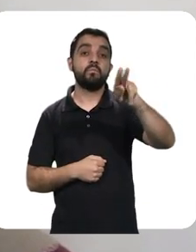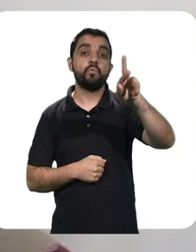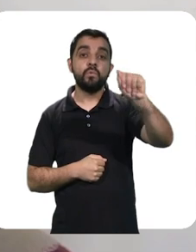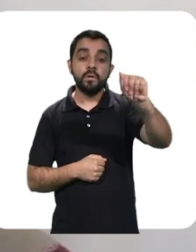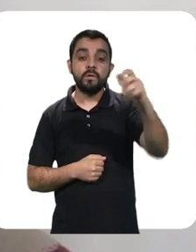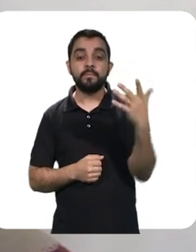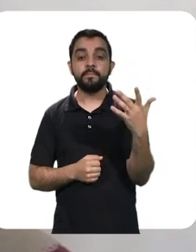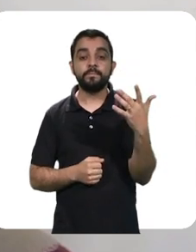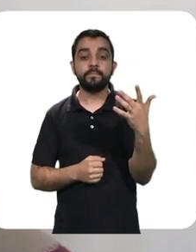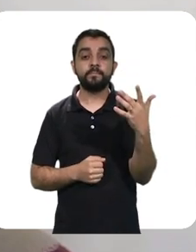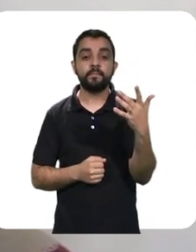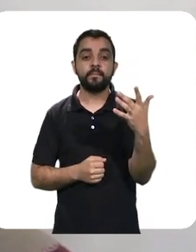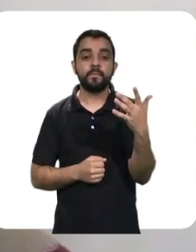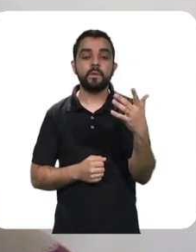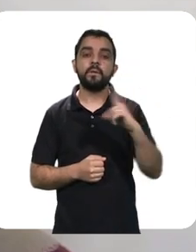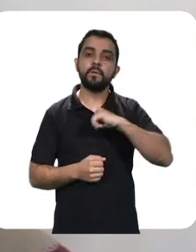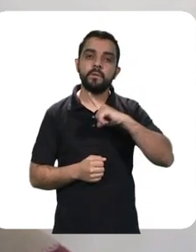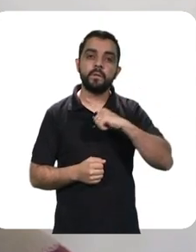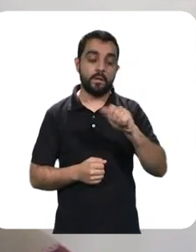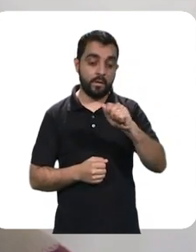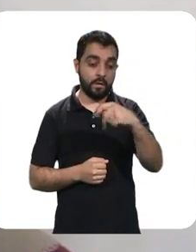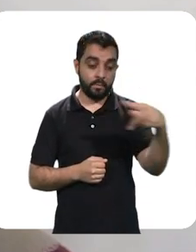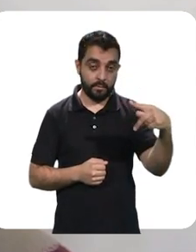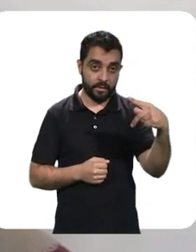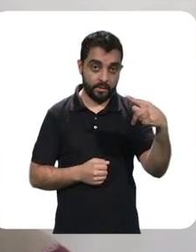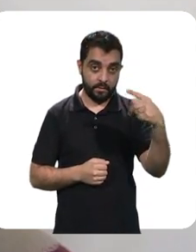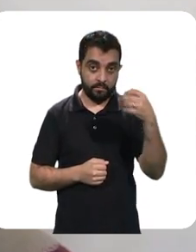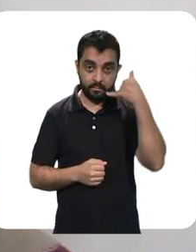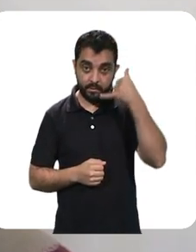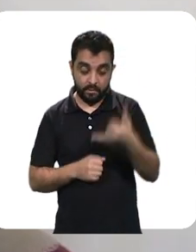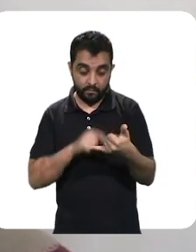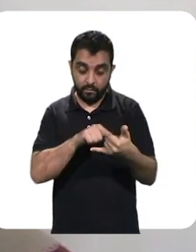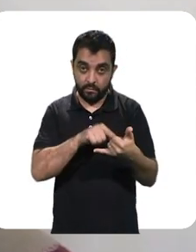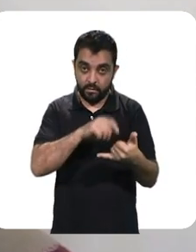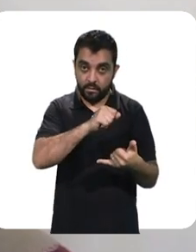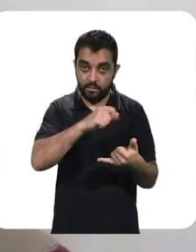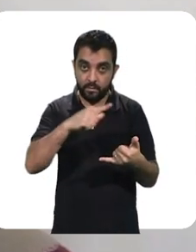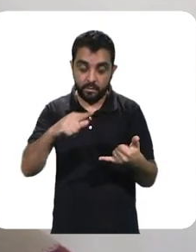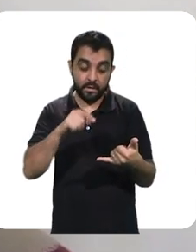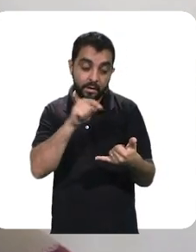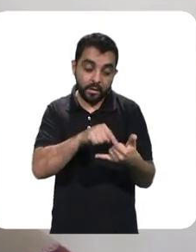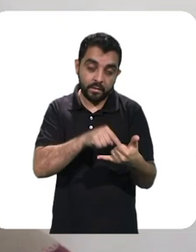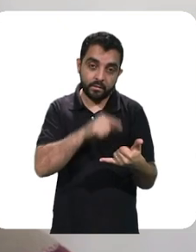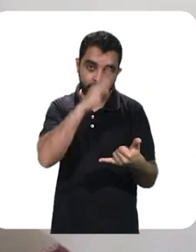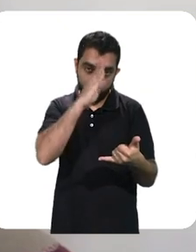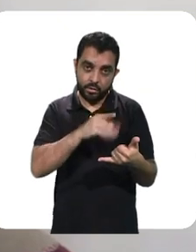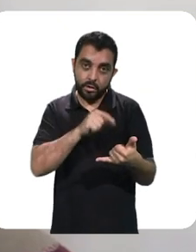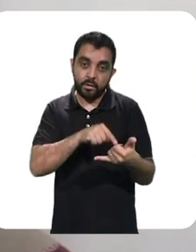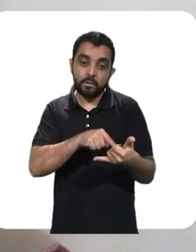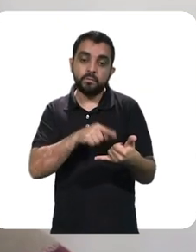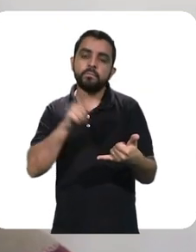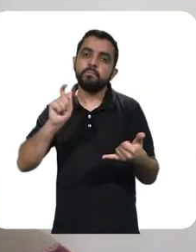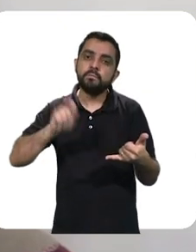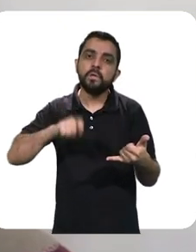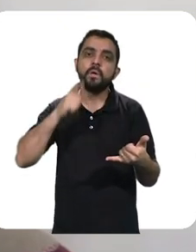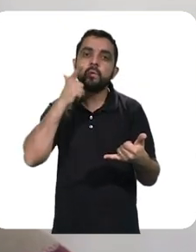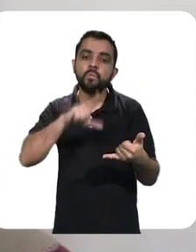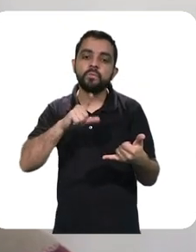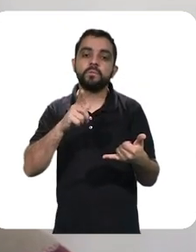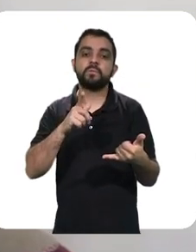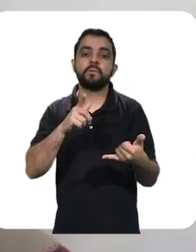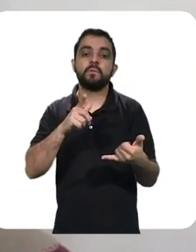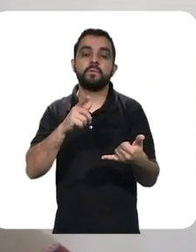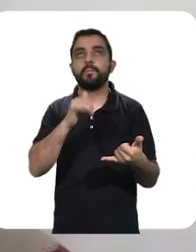super interessante, onde você faz o download de um aplicativo, e aí, pelo aplicativo, você consegue,